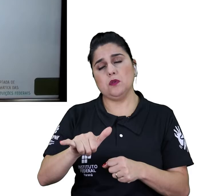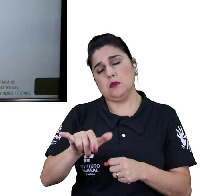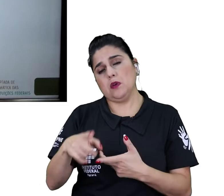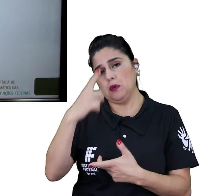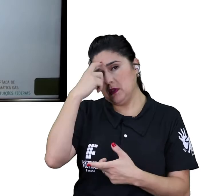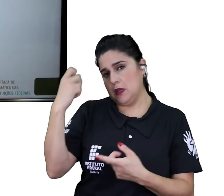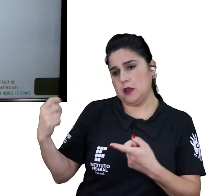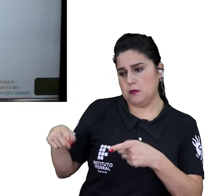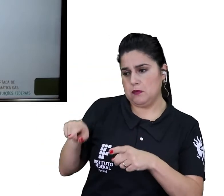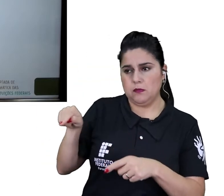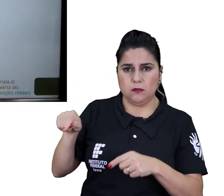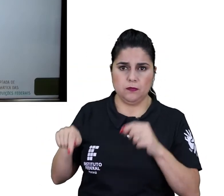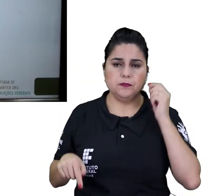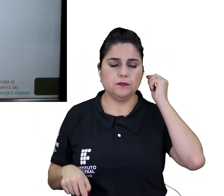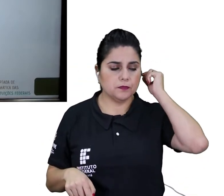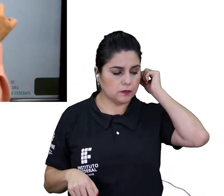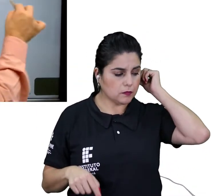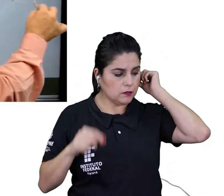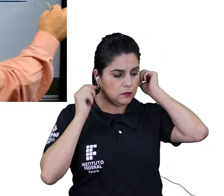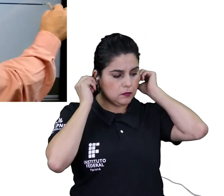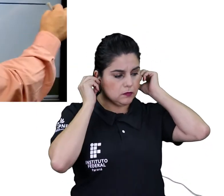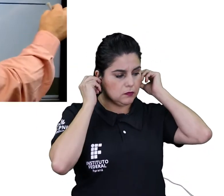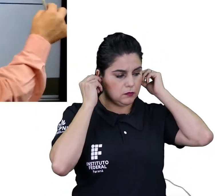essa. Eu vou separar aqui